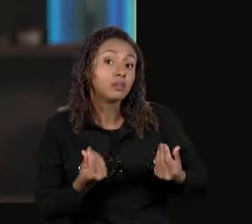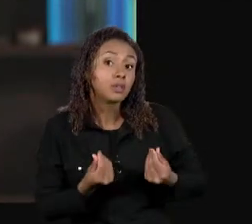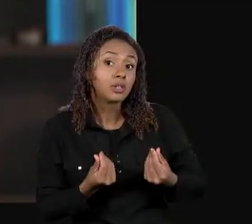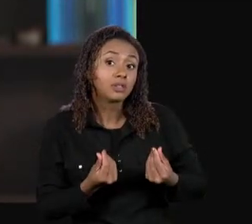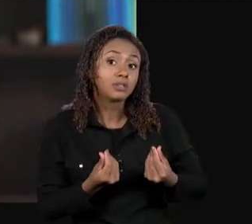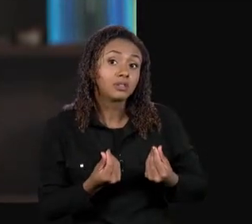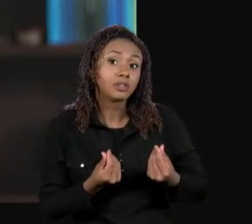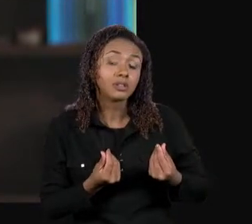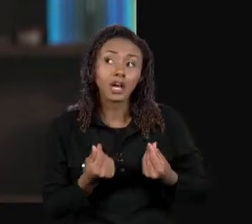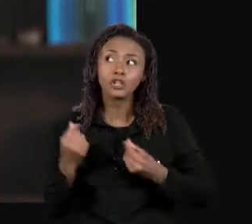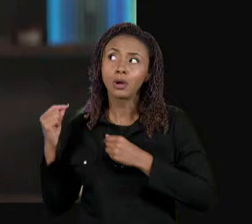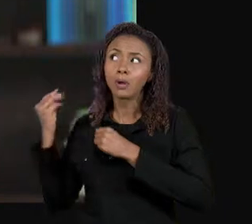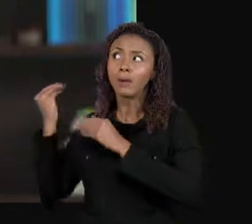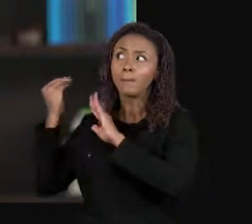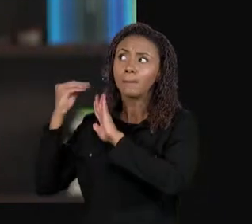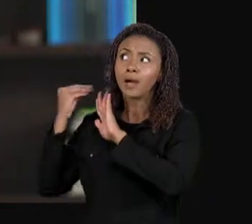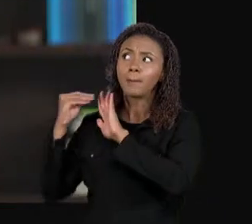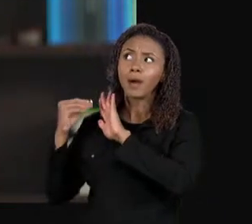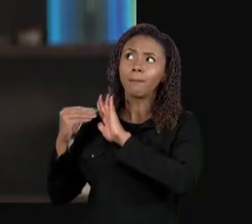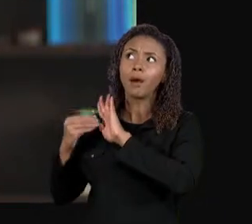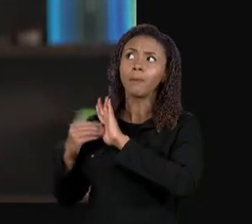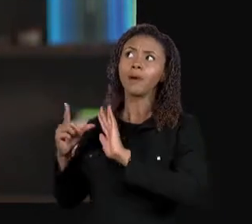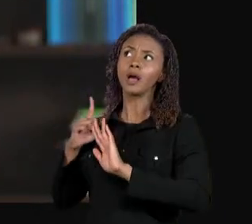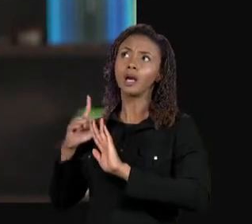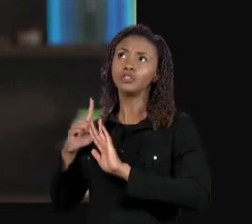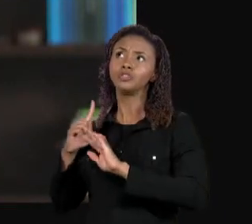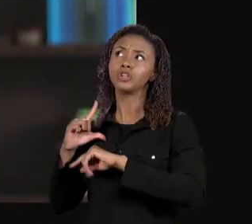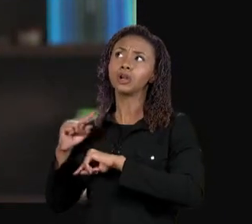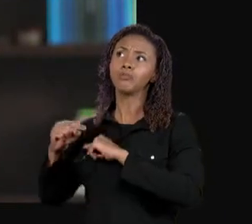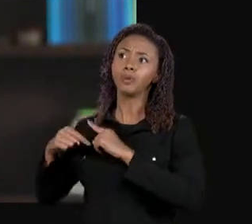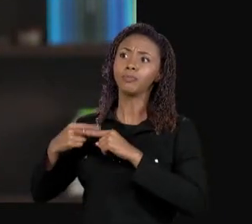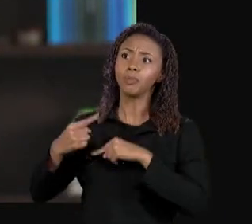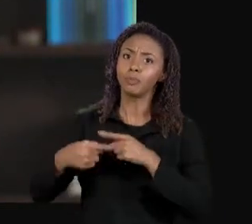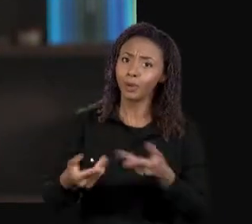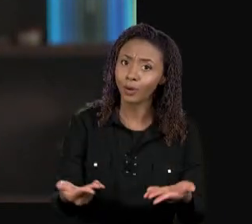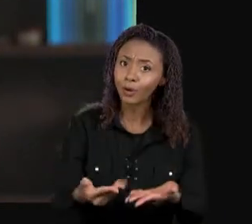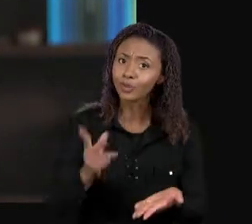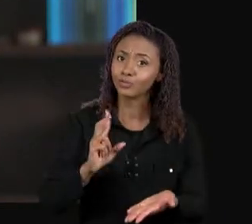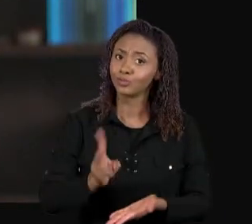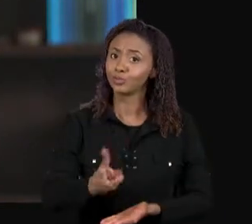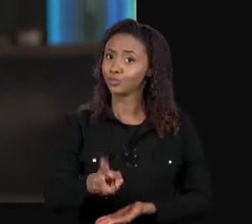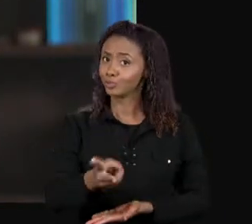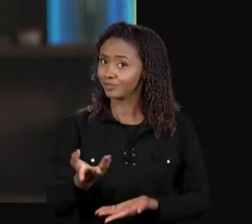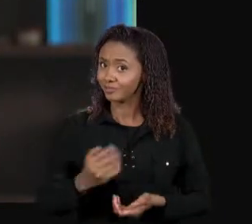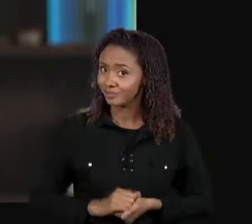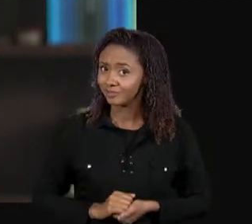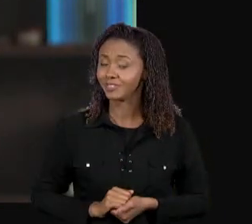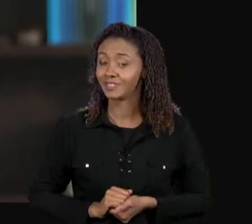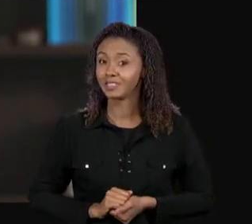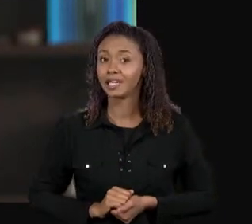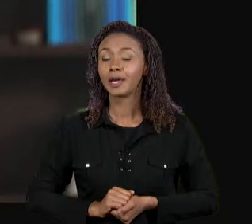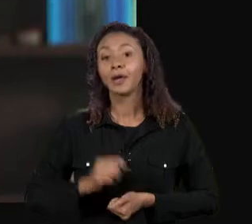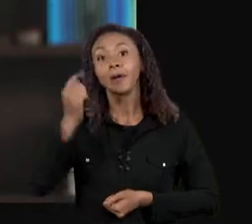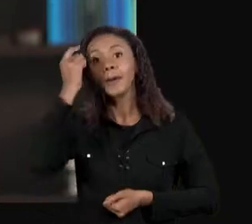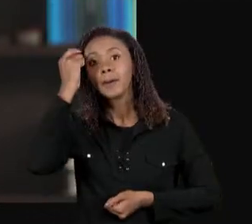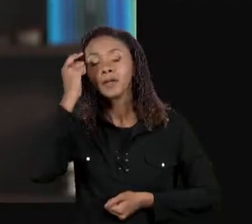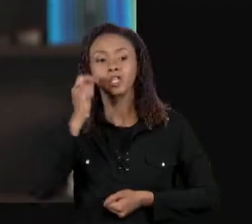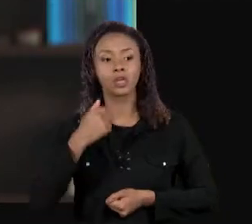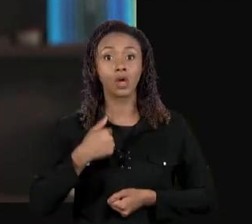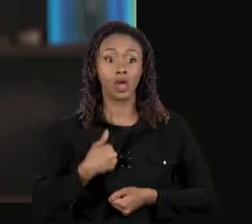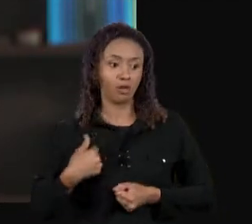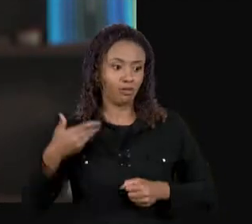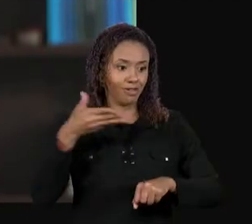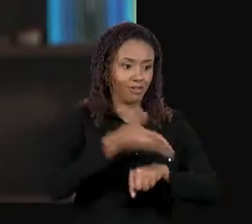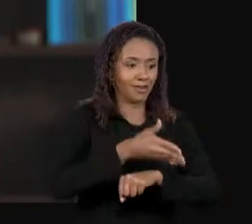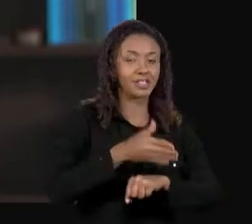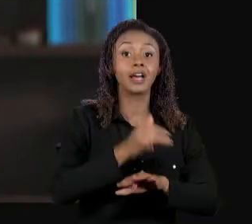lá na frente com algumas coisas que foram colocadas nas diretrizes atuais. Então, se eu entro, né, da participação, então, se eu entro